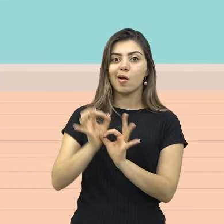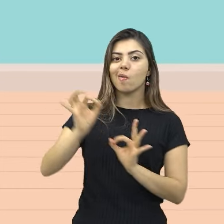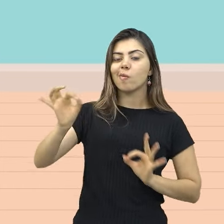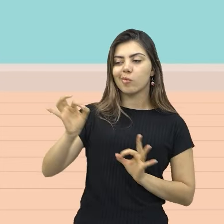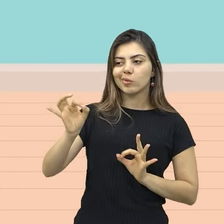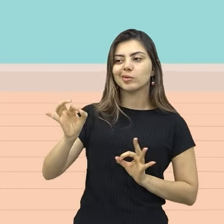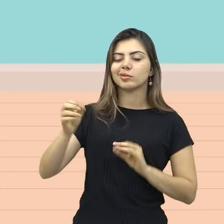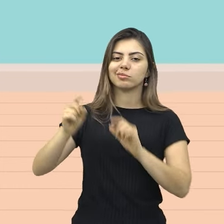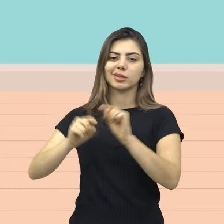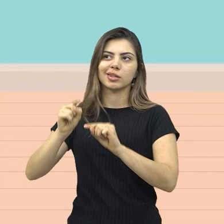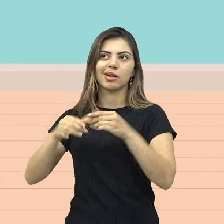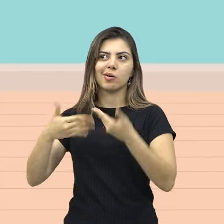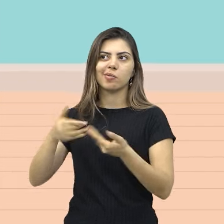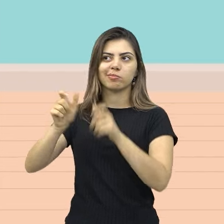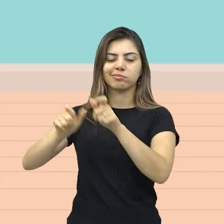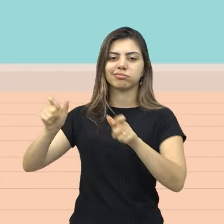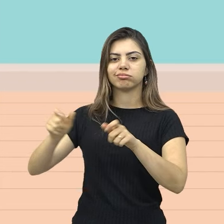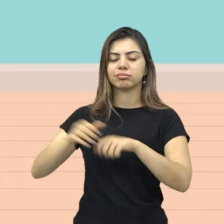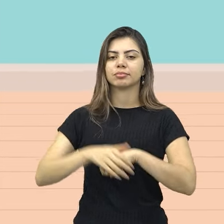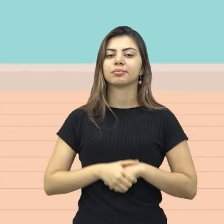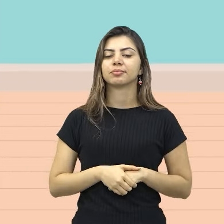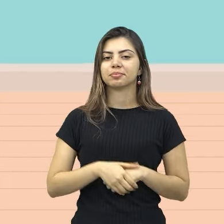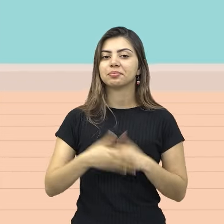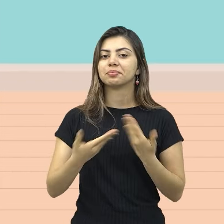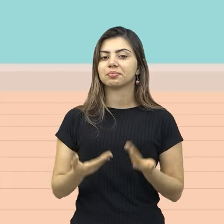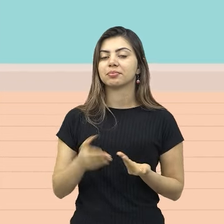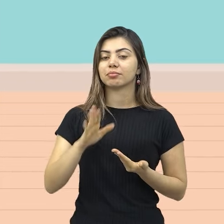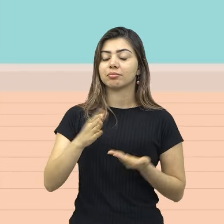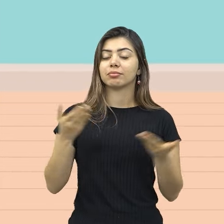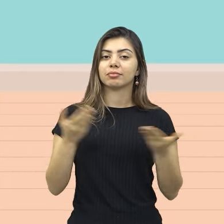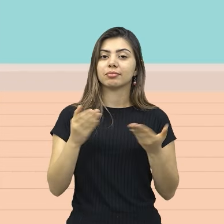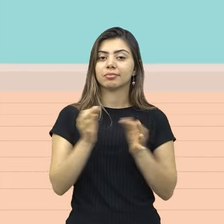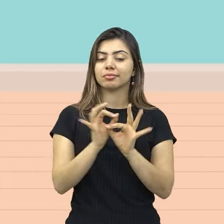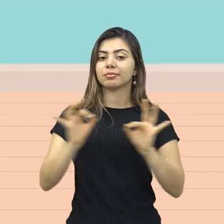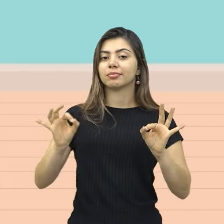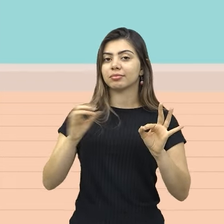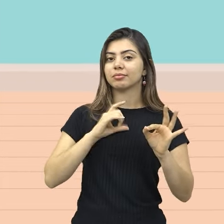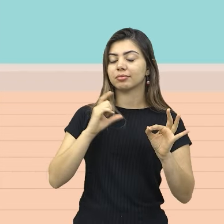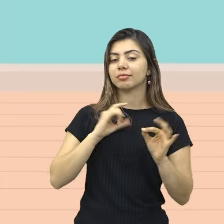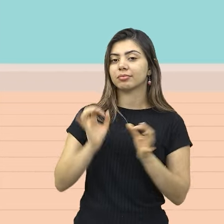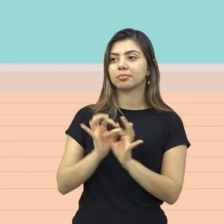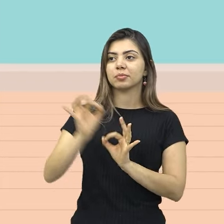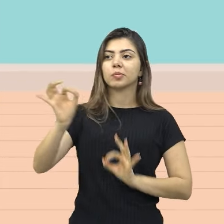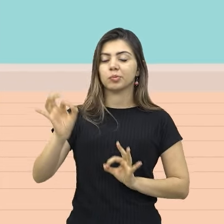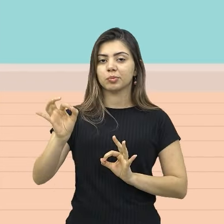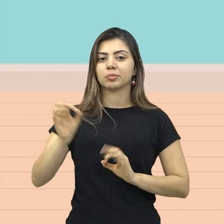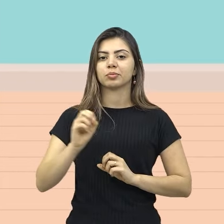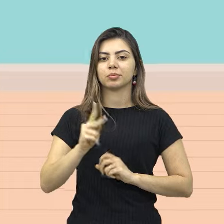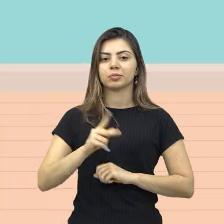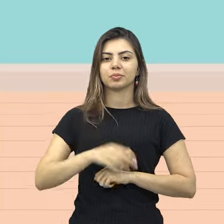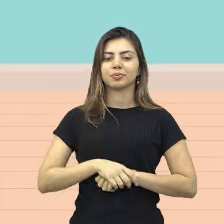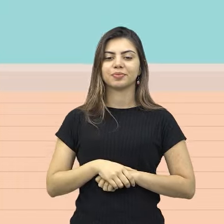distante, né, de mim. Né? A quem eu estou me referindo quando está distante de mim. Ok?